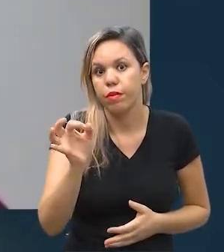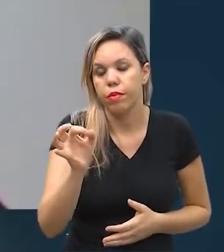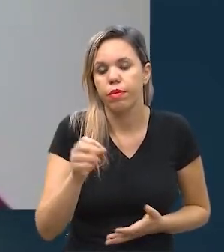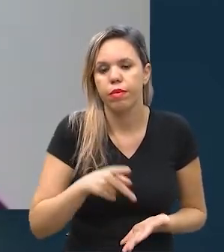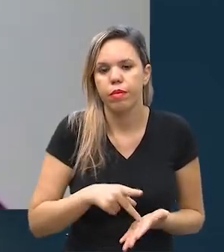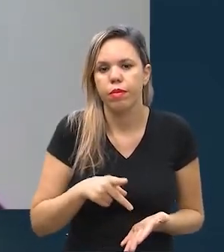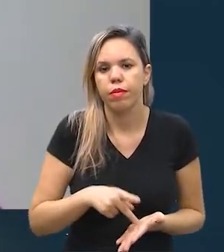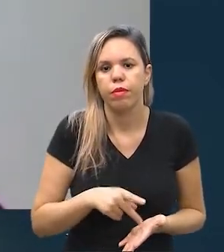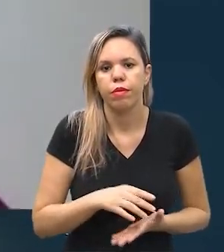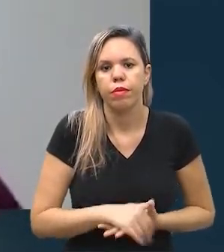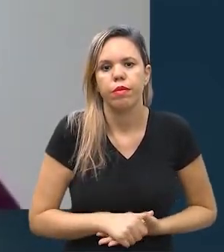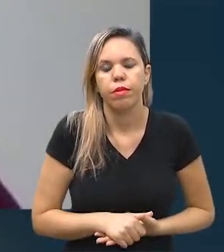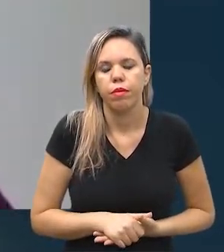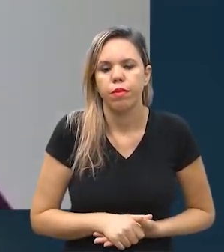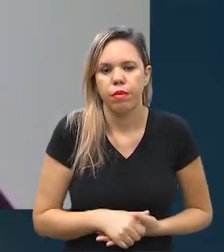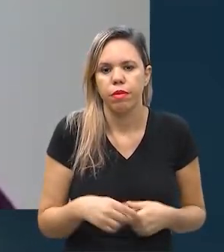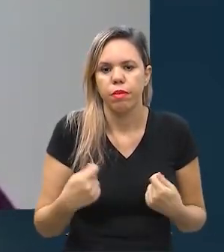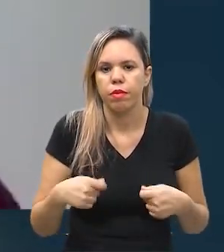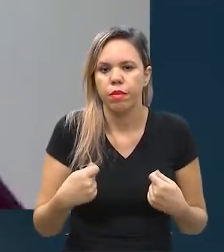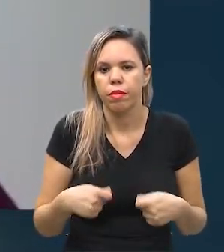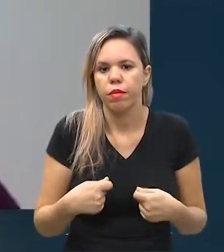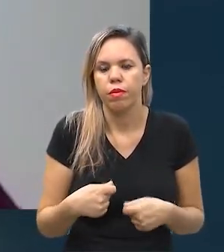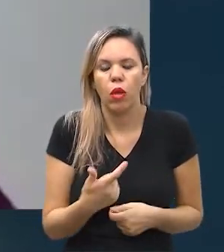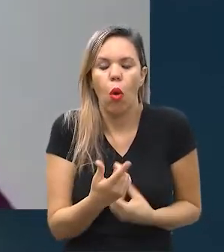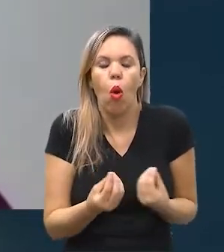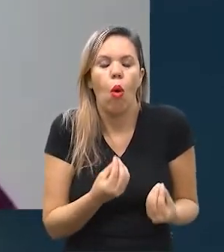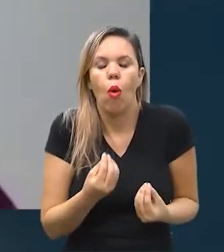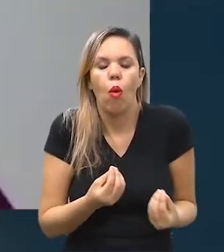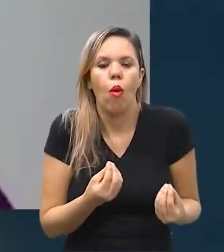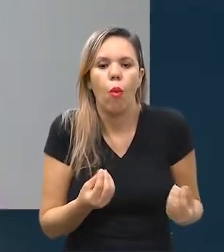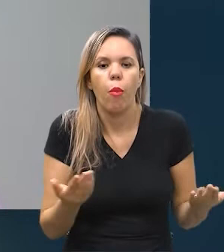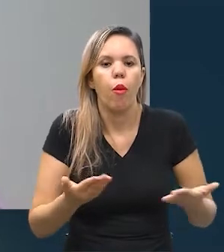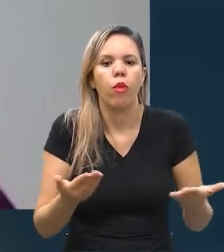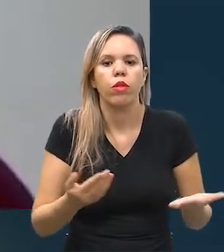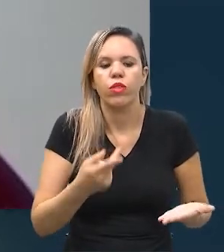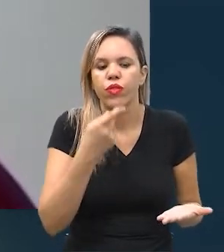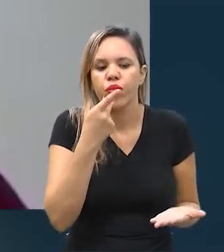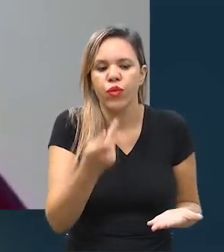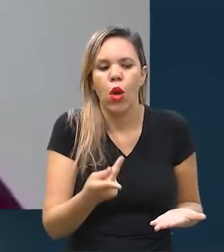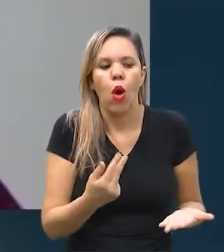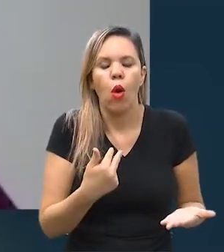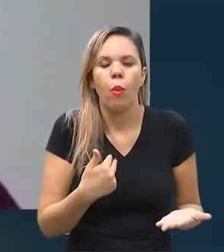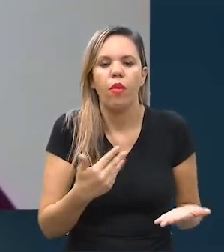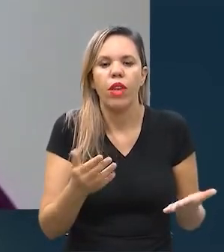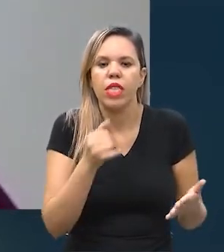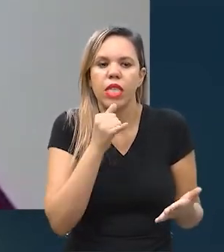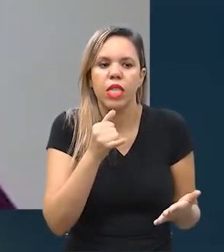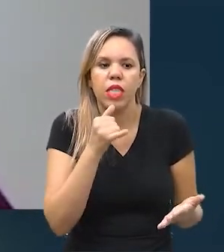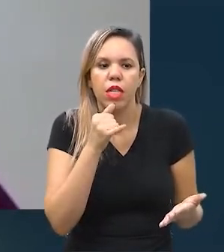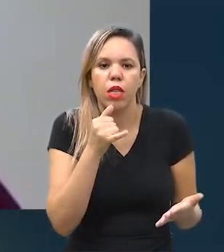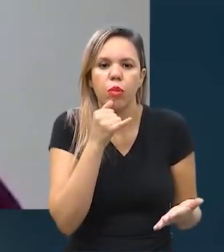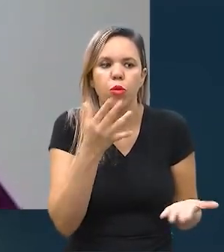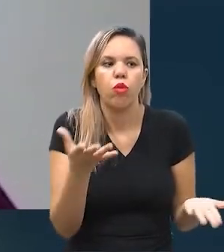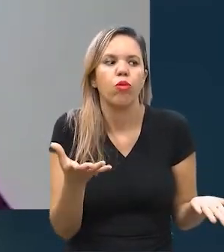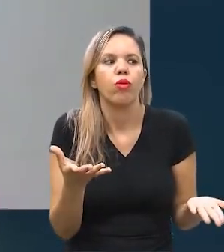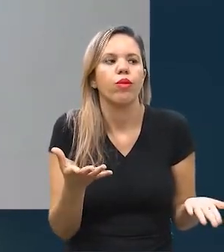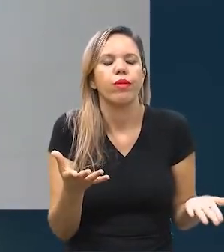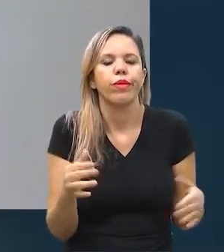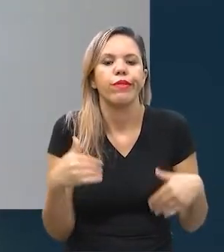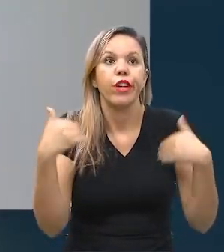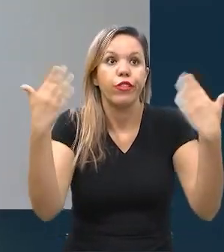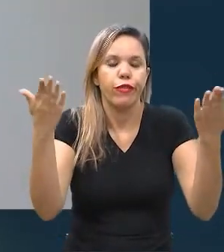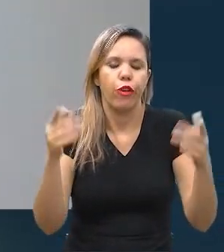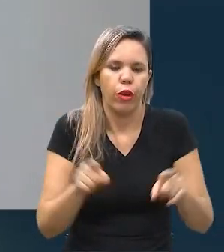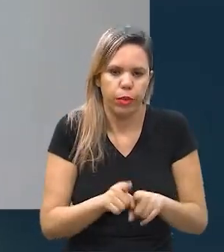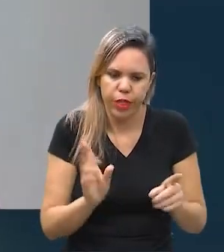Exatamente. Então é necessário, não tem jeito, né? Hoje a gente fala que não tem como ficar de fora, né, desses canais. Então, se ele não